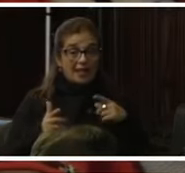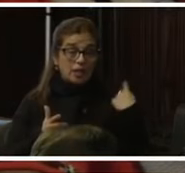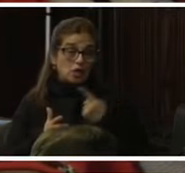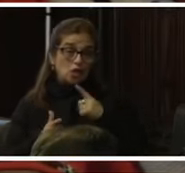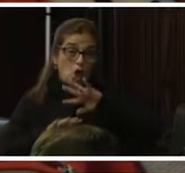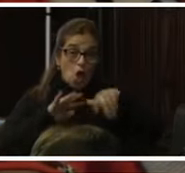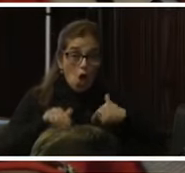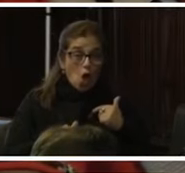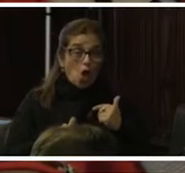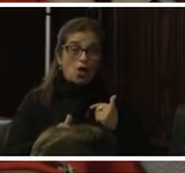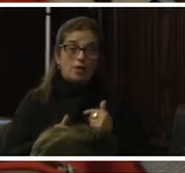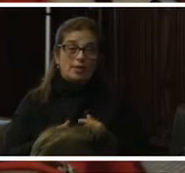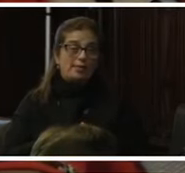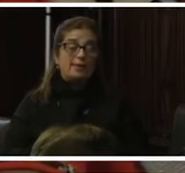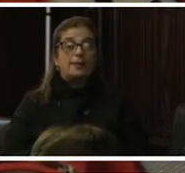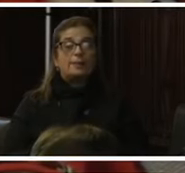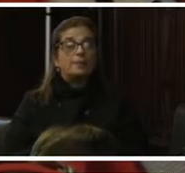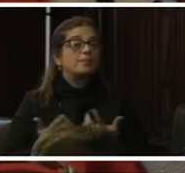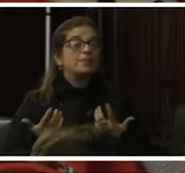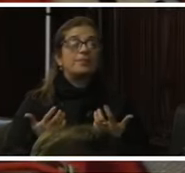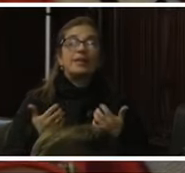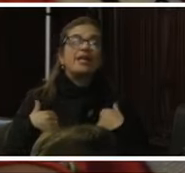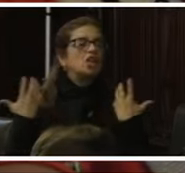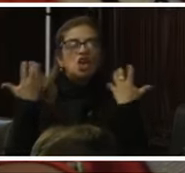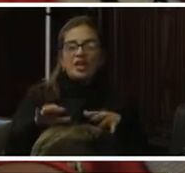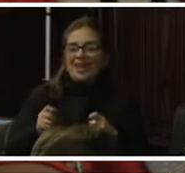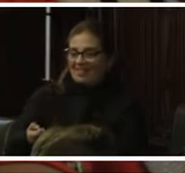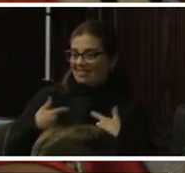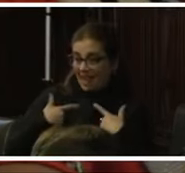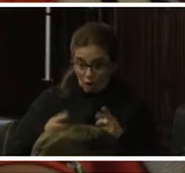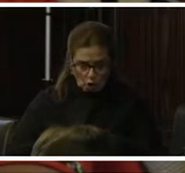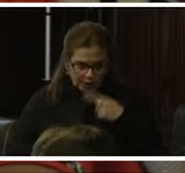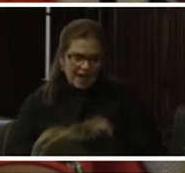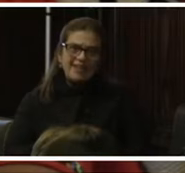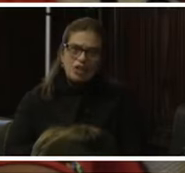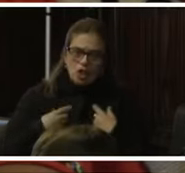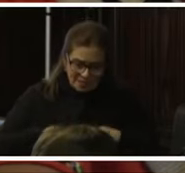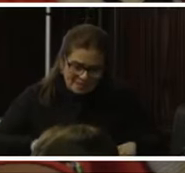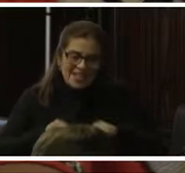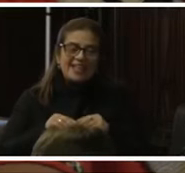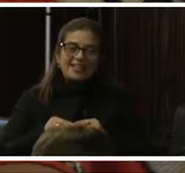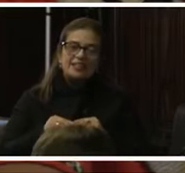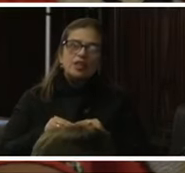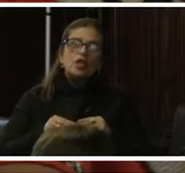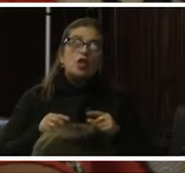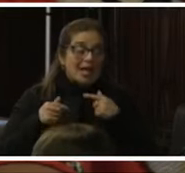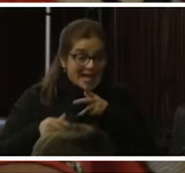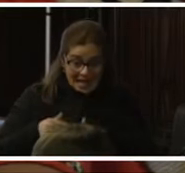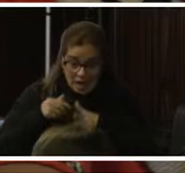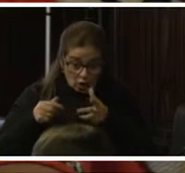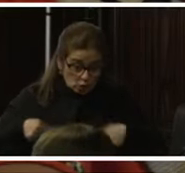terra e no que devolver a nossa terra pra nós porque a nossa criança